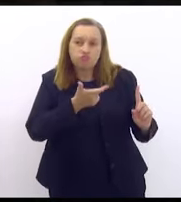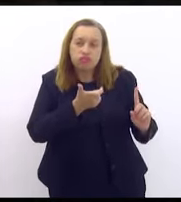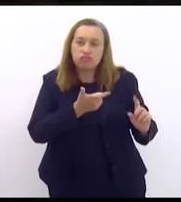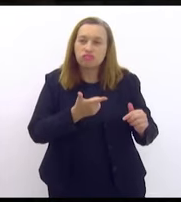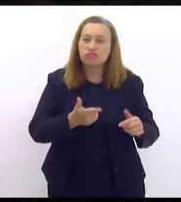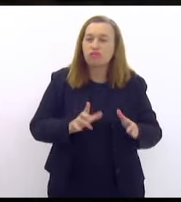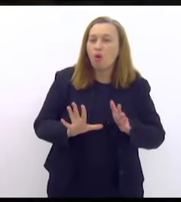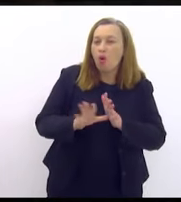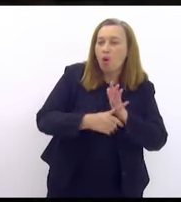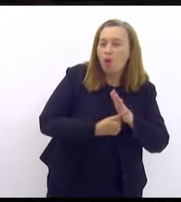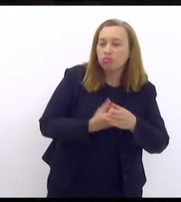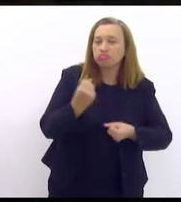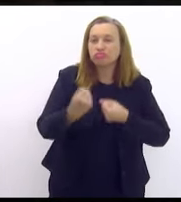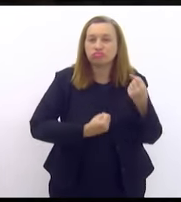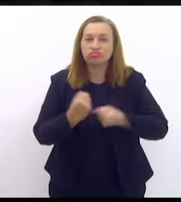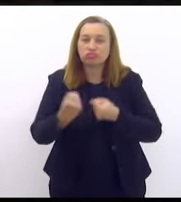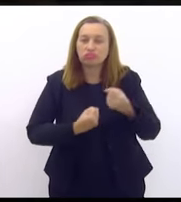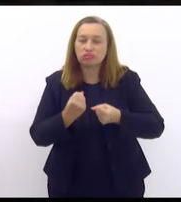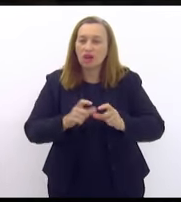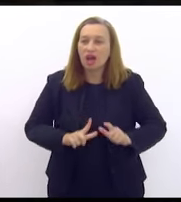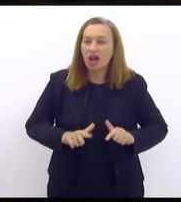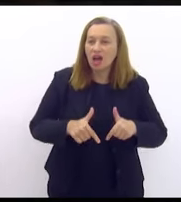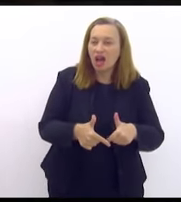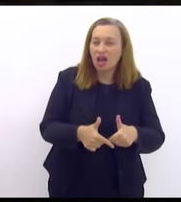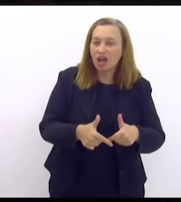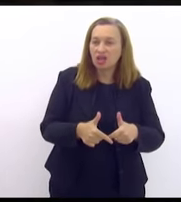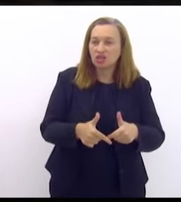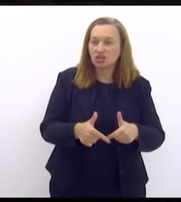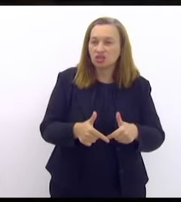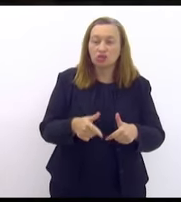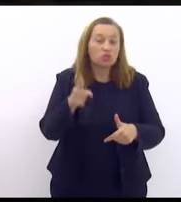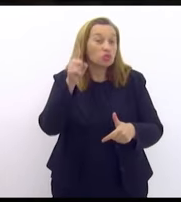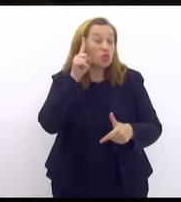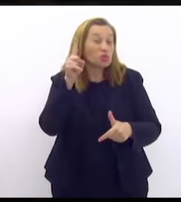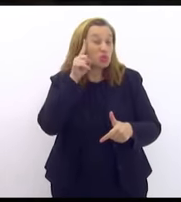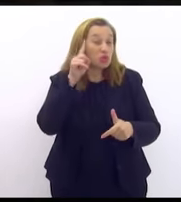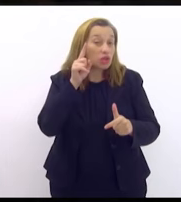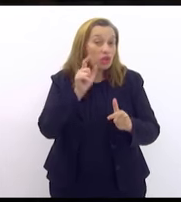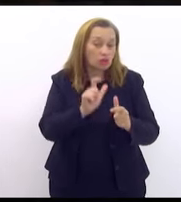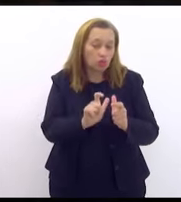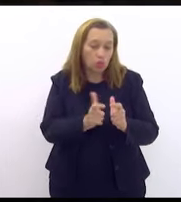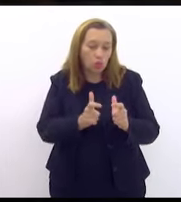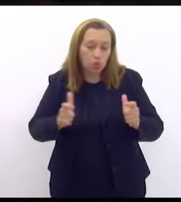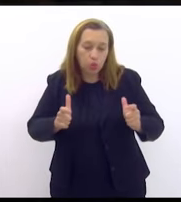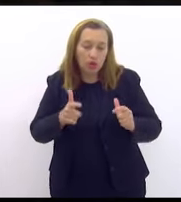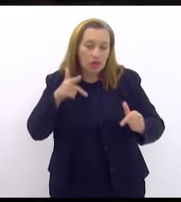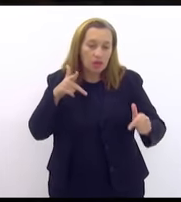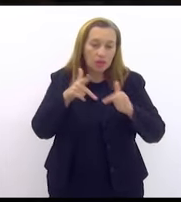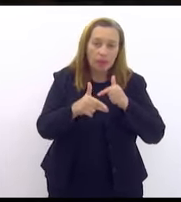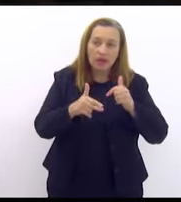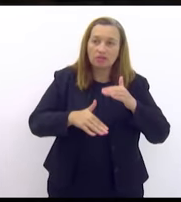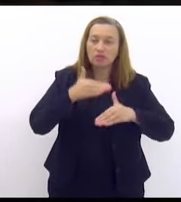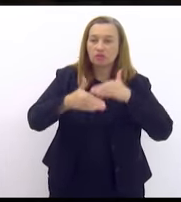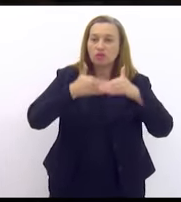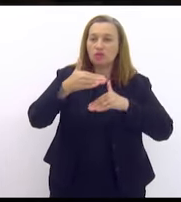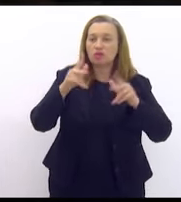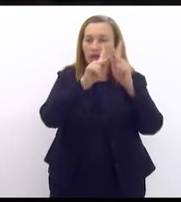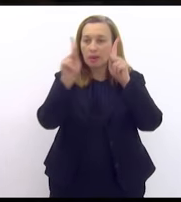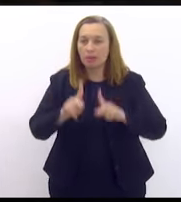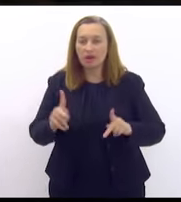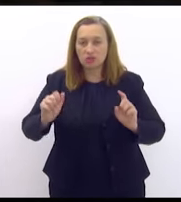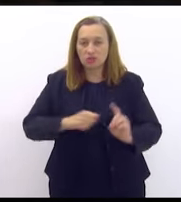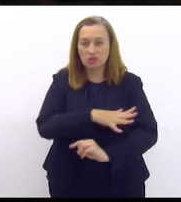roubos de carros, atuam de forma crescente e impedem o nosso desenvolvimento e a paz